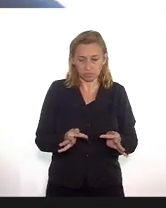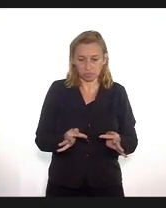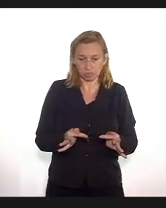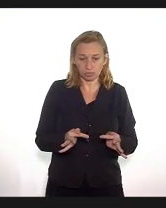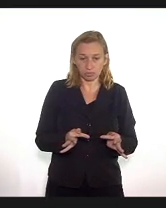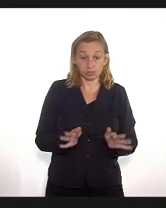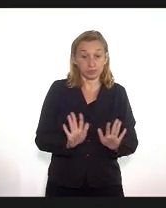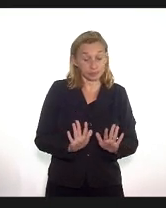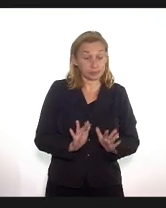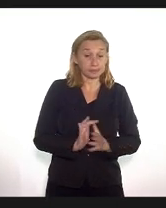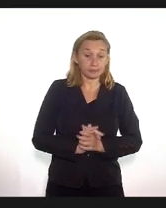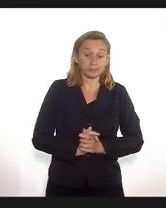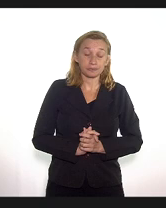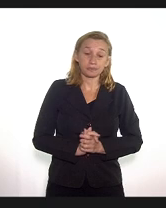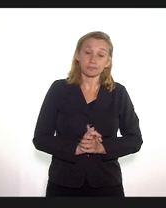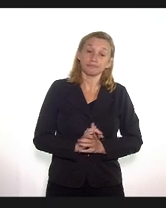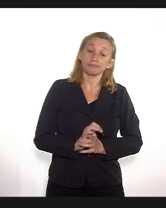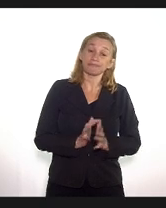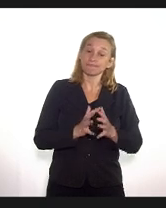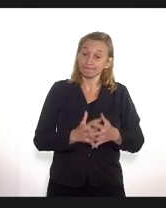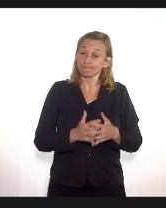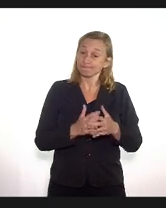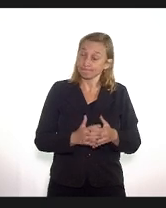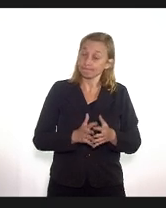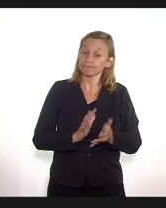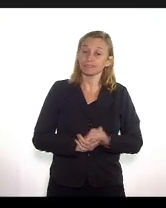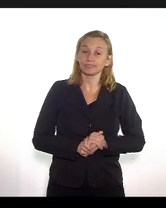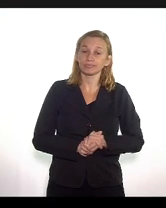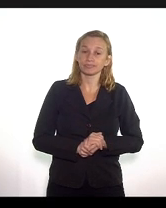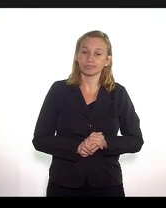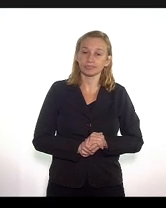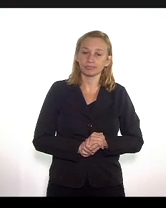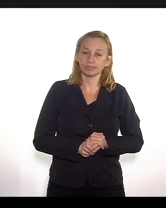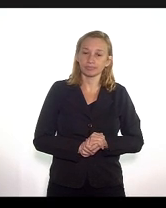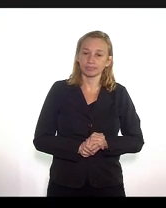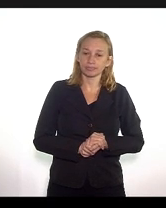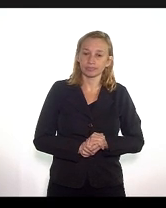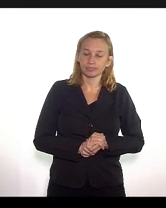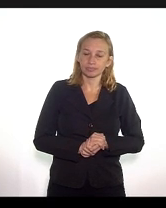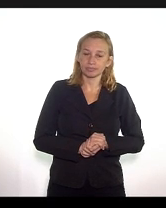processo que é complexo, que é fruto...